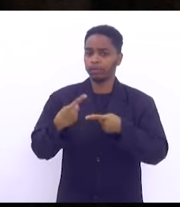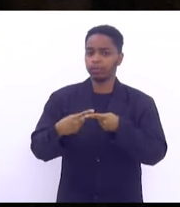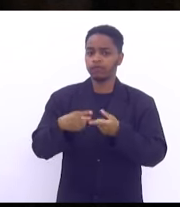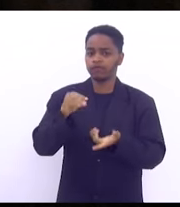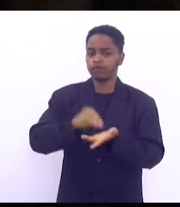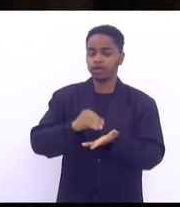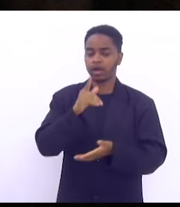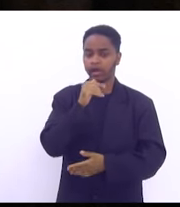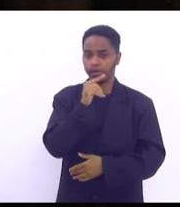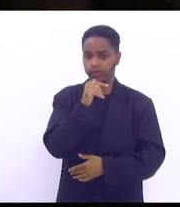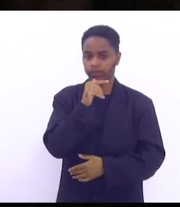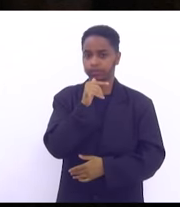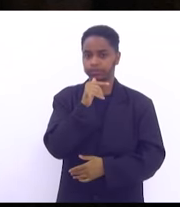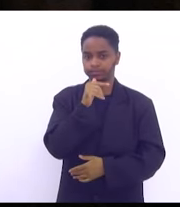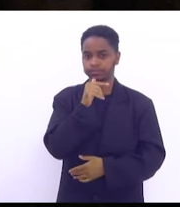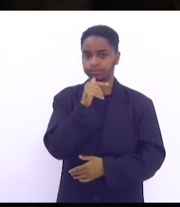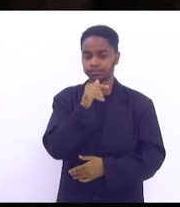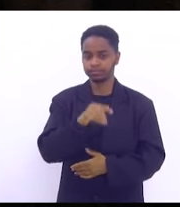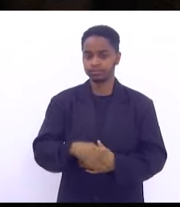água.